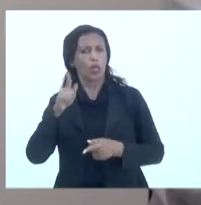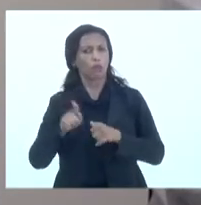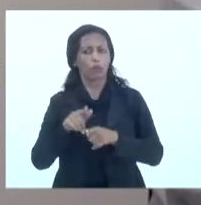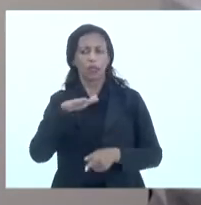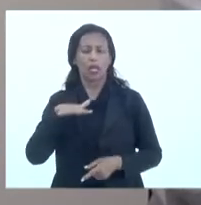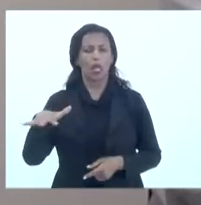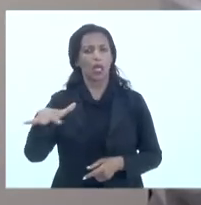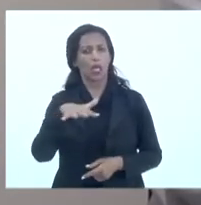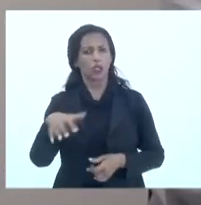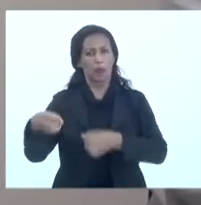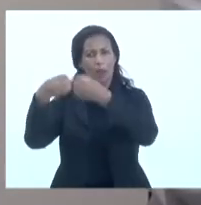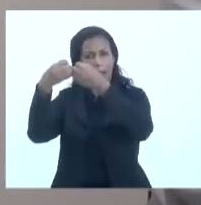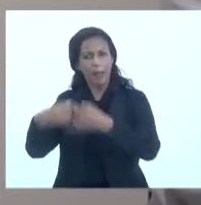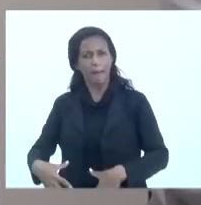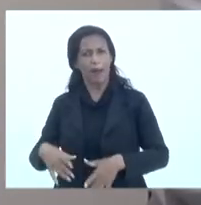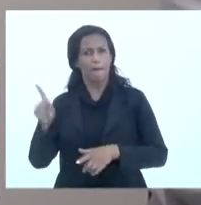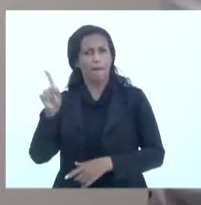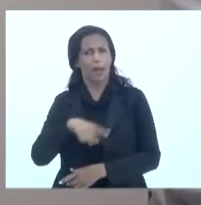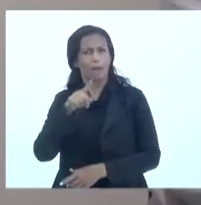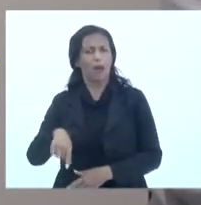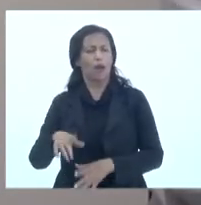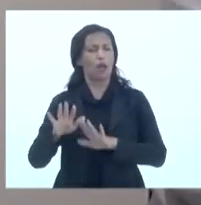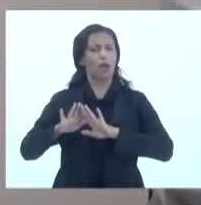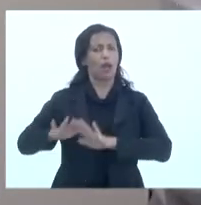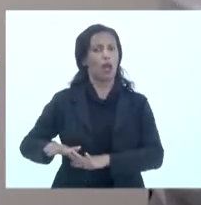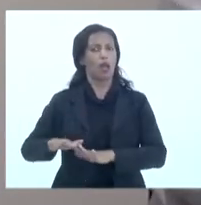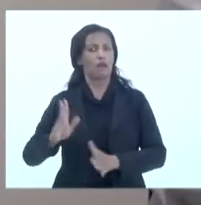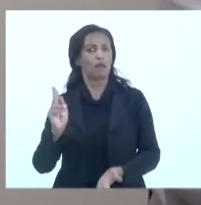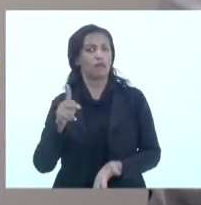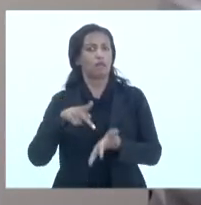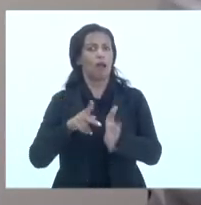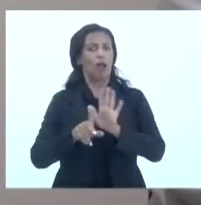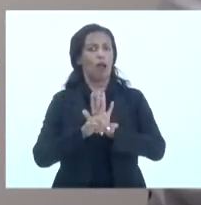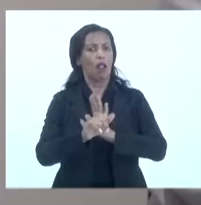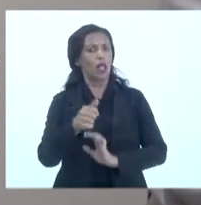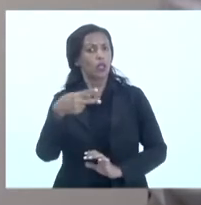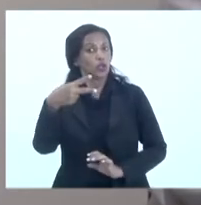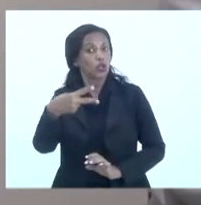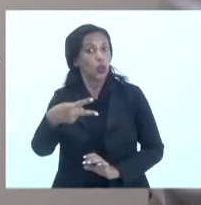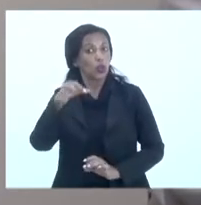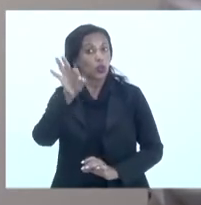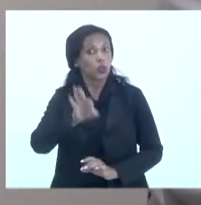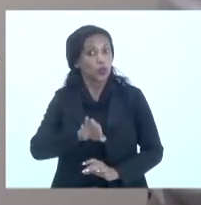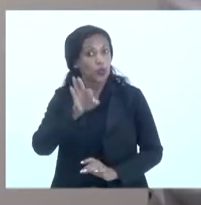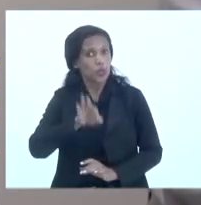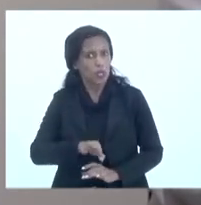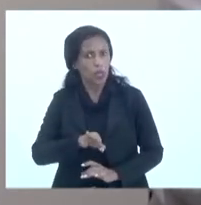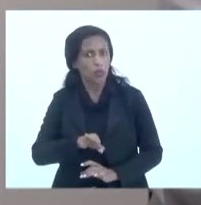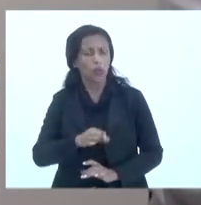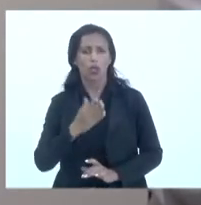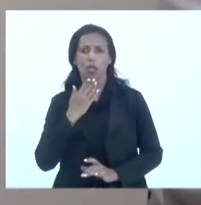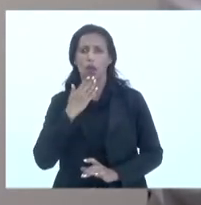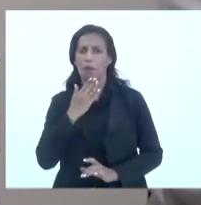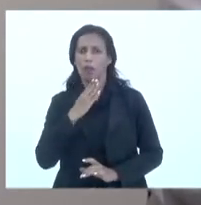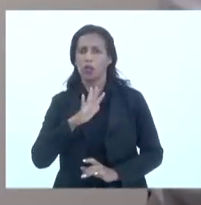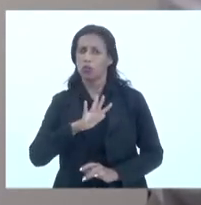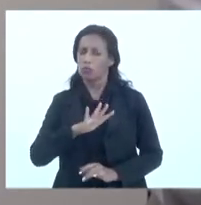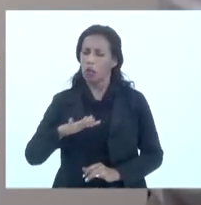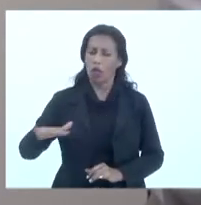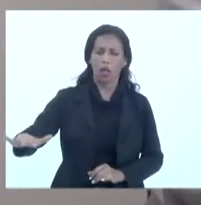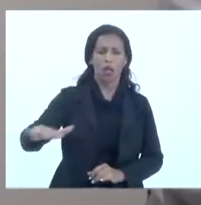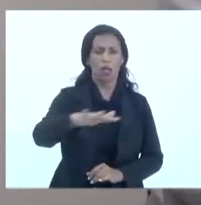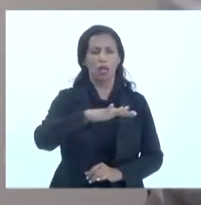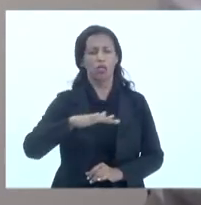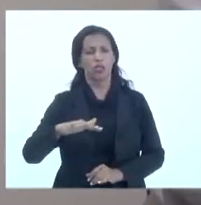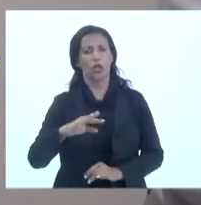para que a gente possa derrubar o veto. Então, fazer valer a lei de 2%, porque é uma demanda da região, dos